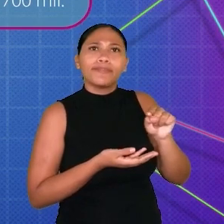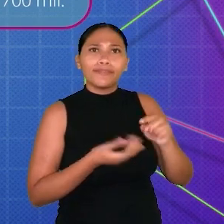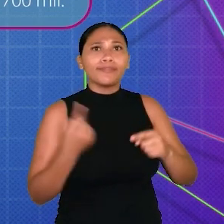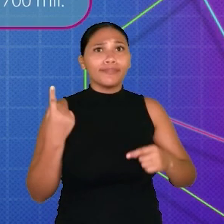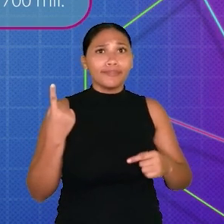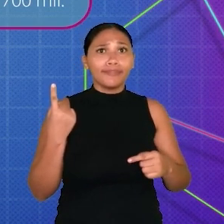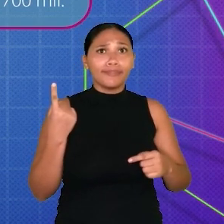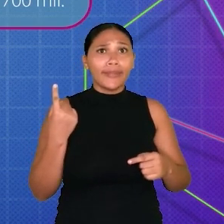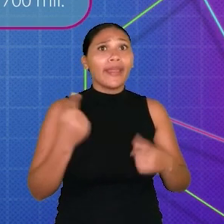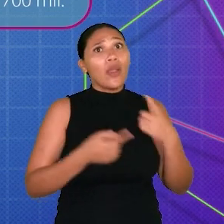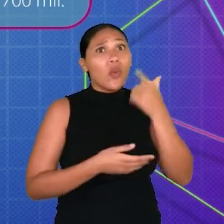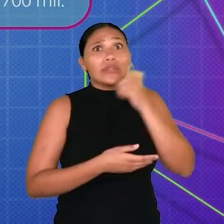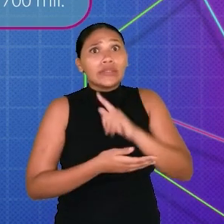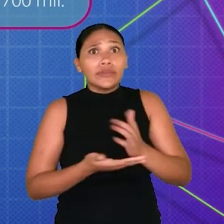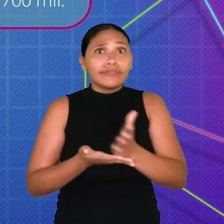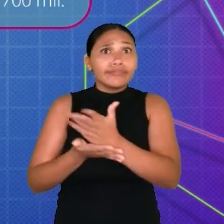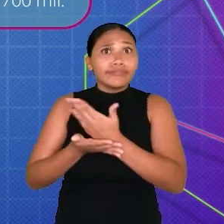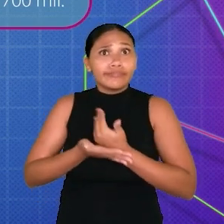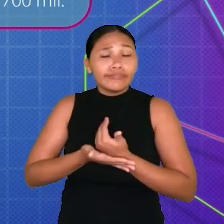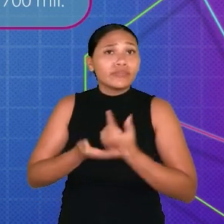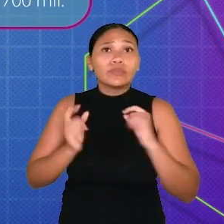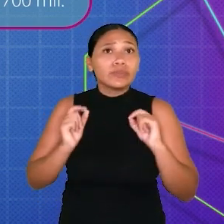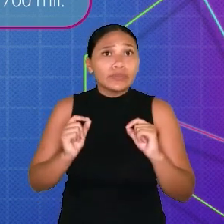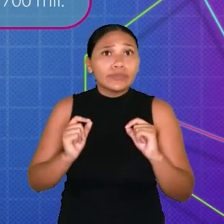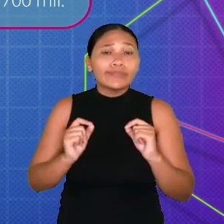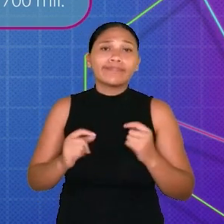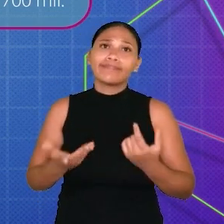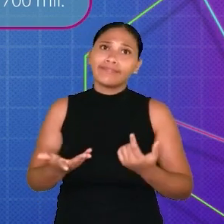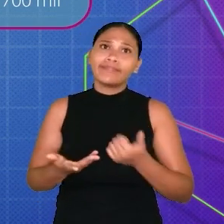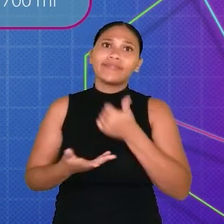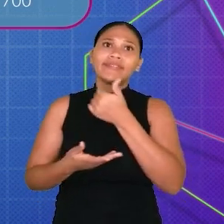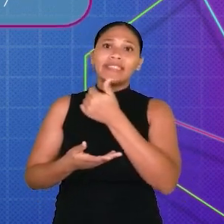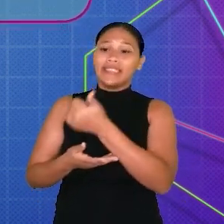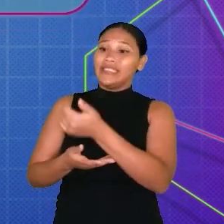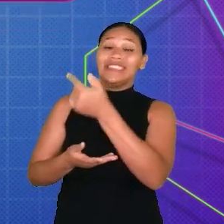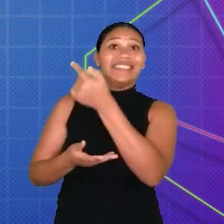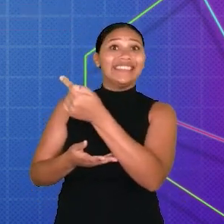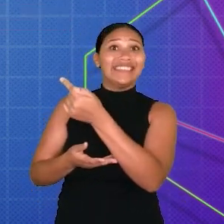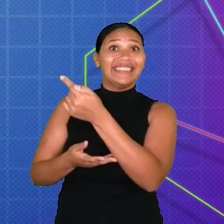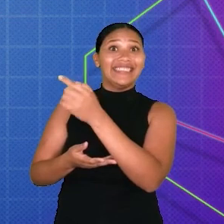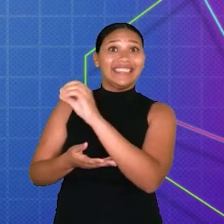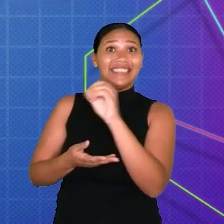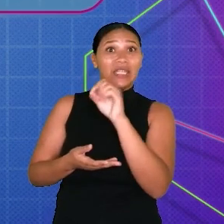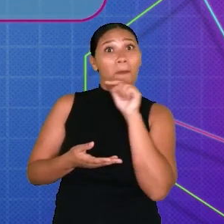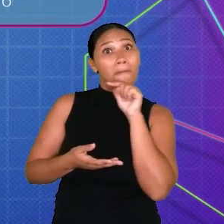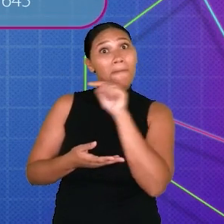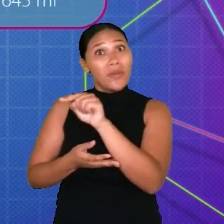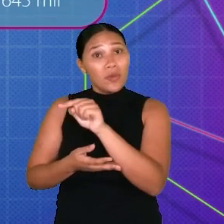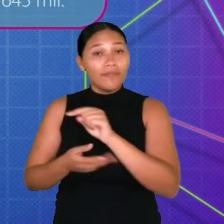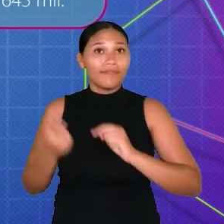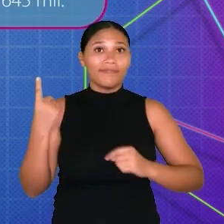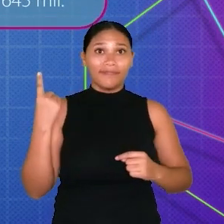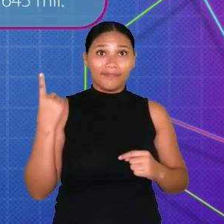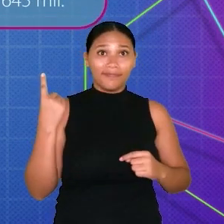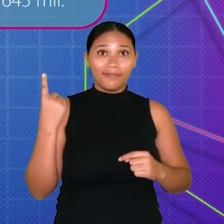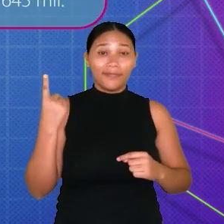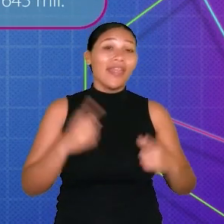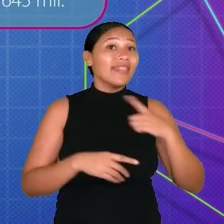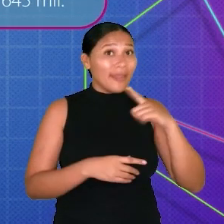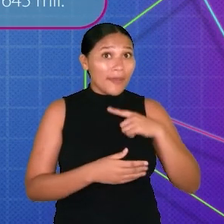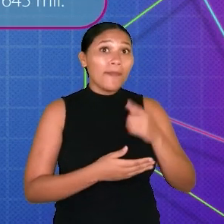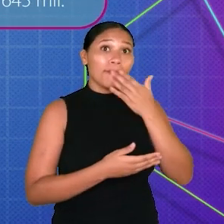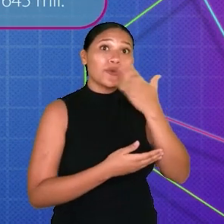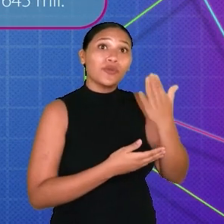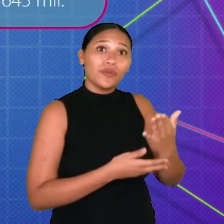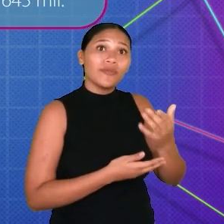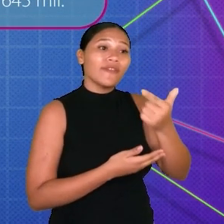game Castle Story e conseguiu de financiamento coletivo o total de 700 mil. O jogo Hyper Light Drifter